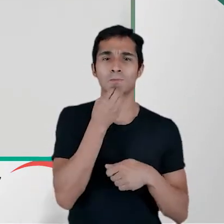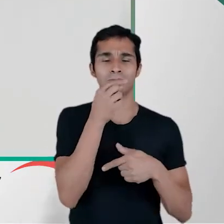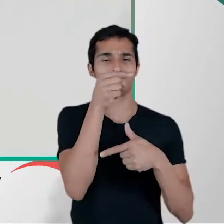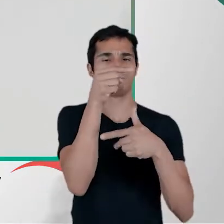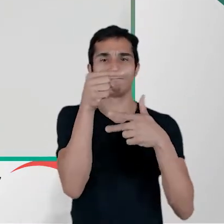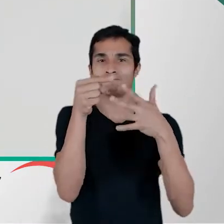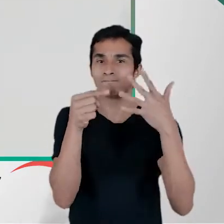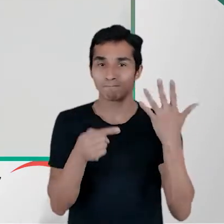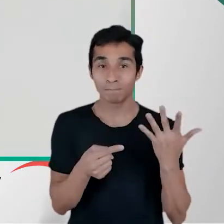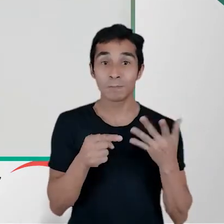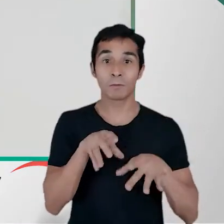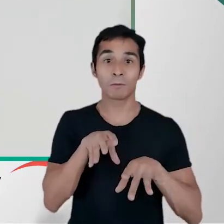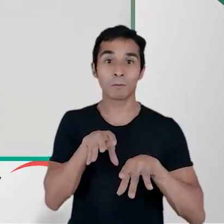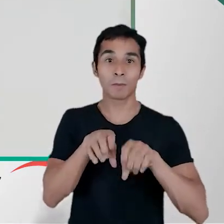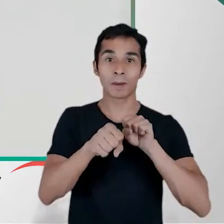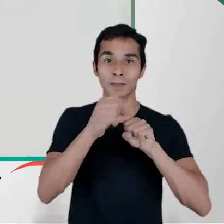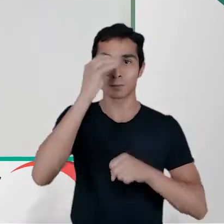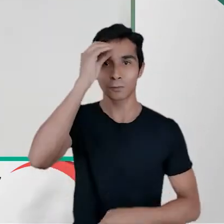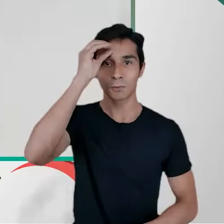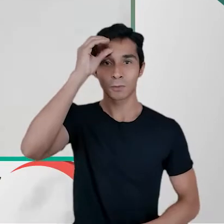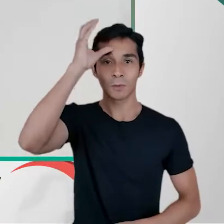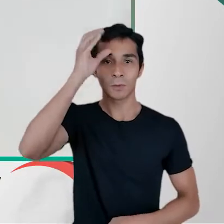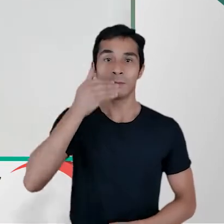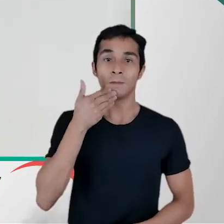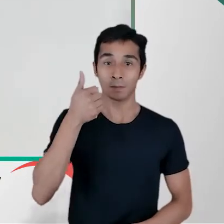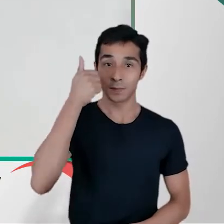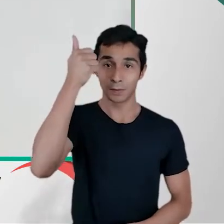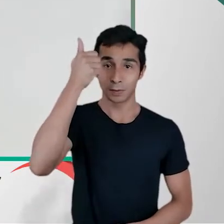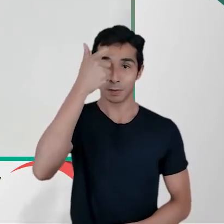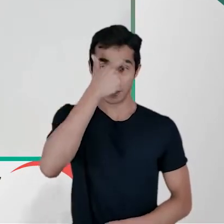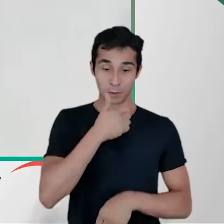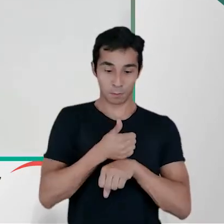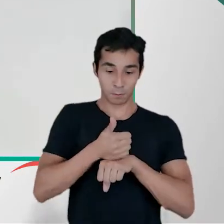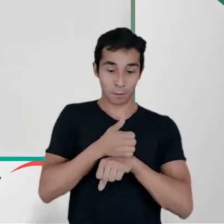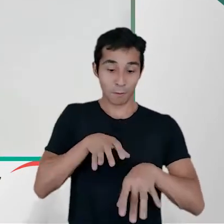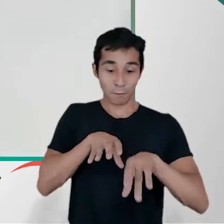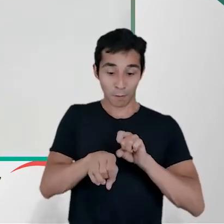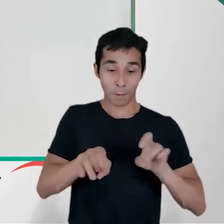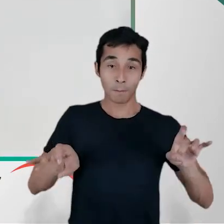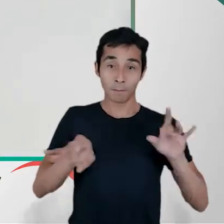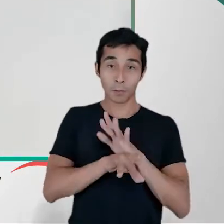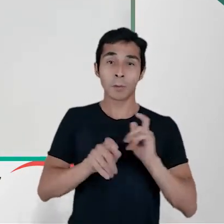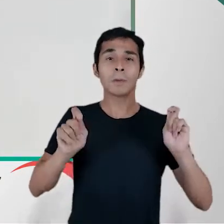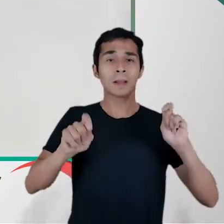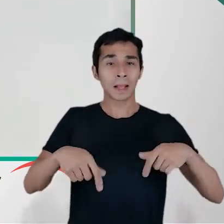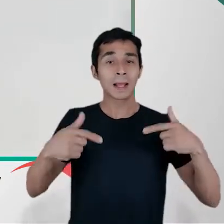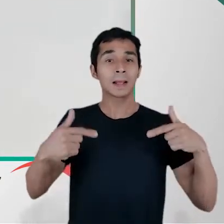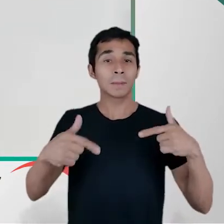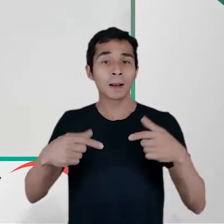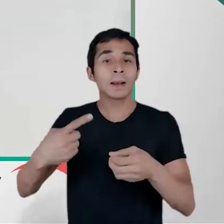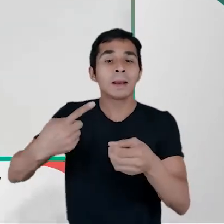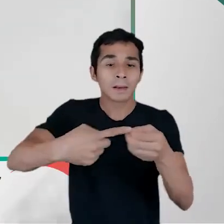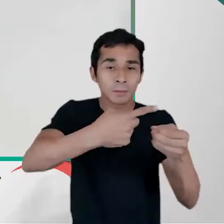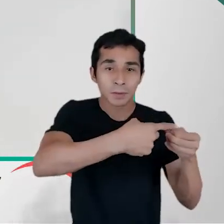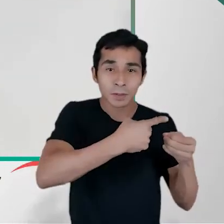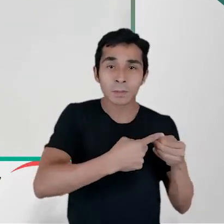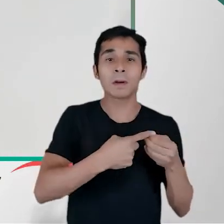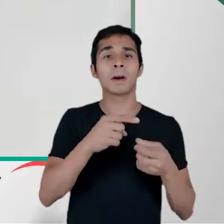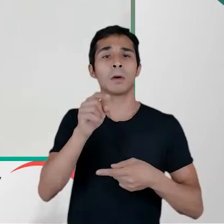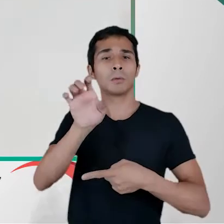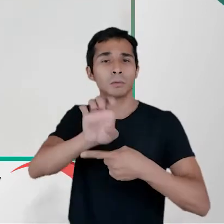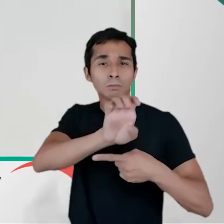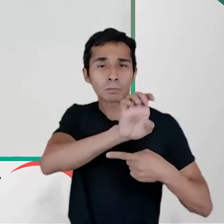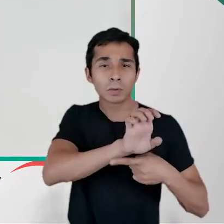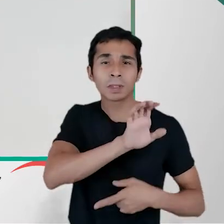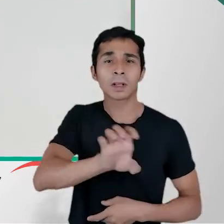pública, o que deixa a sua formação ainda mais rica. O profissional formado, ele pode atuar em nível municipal, estadual